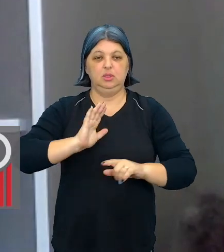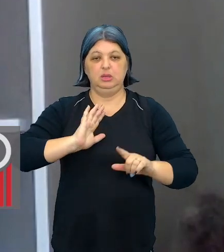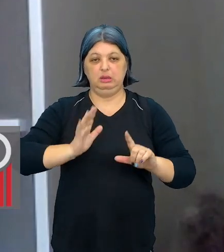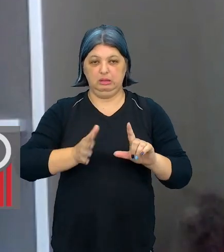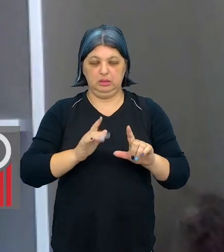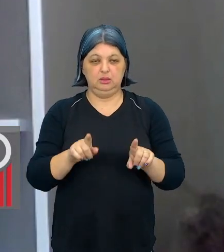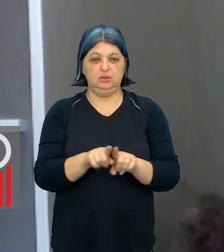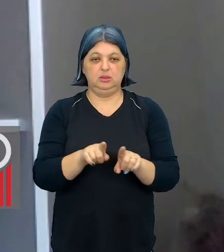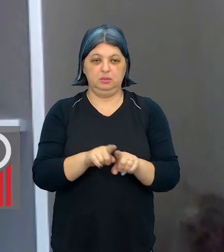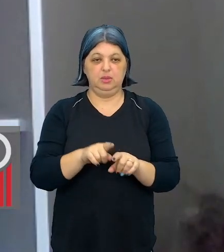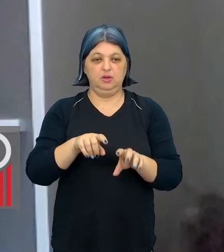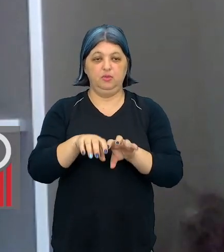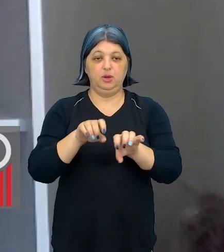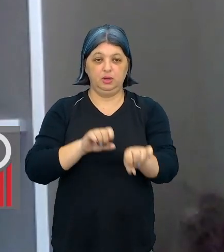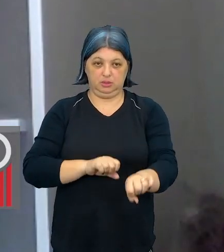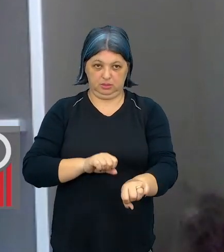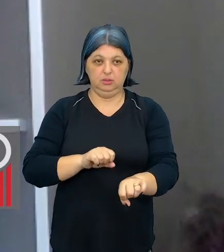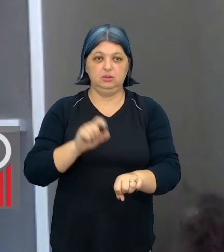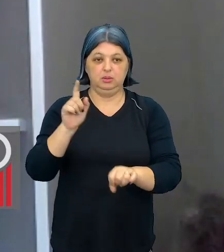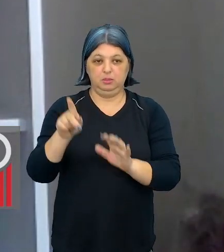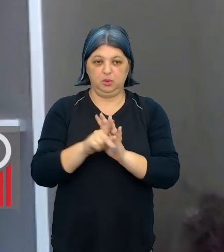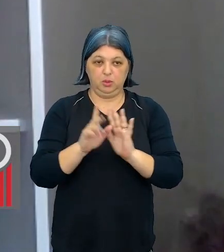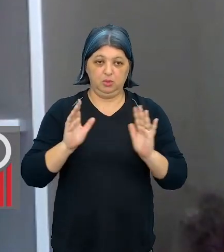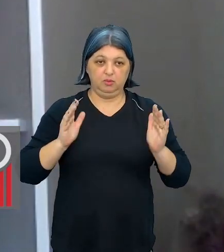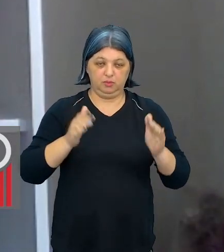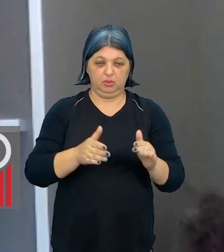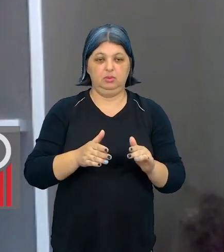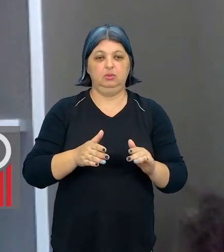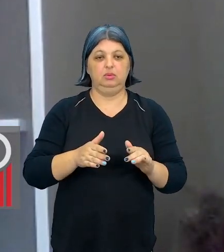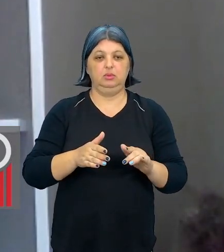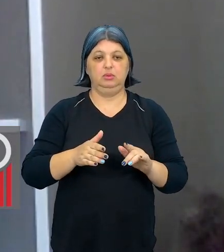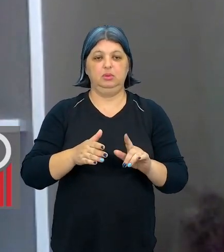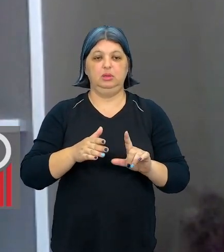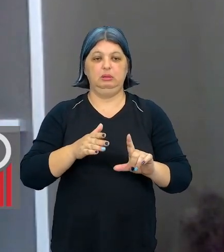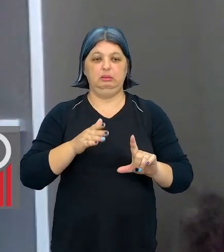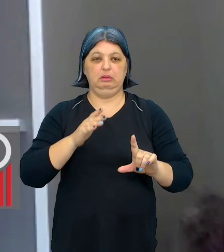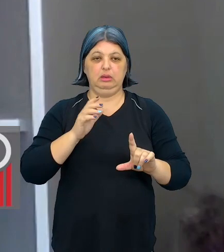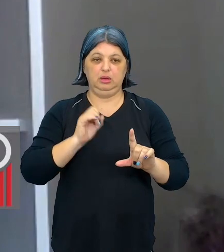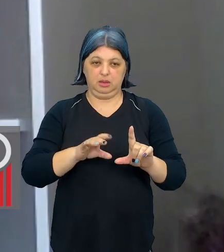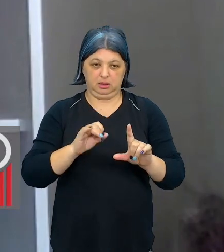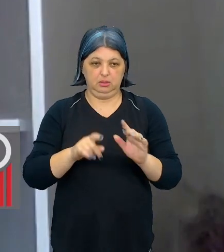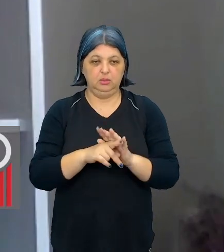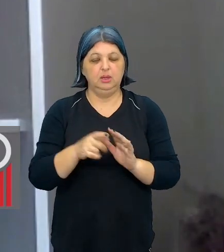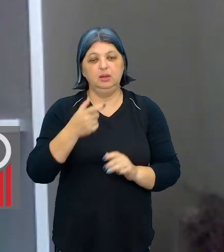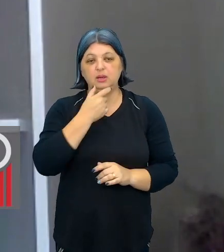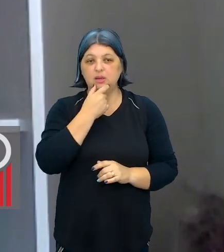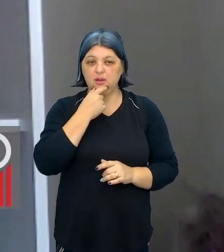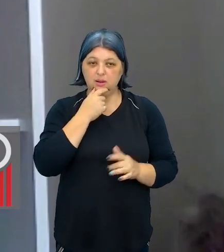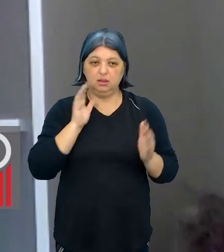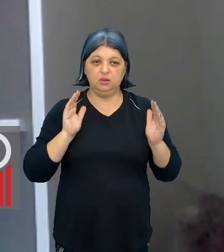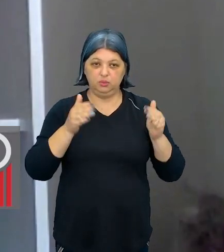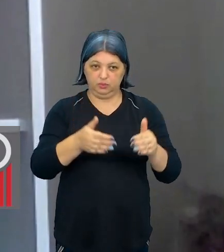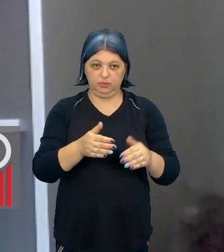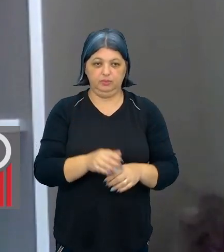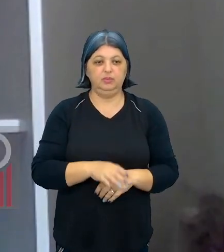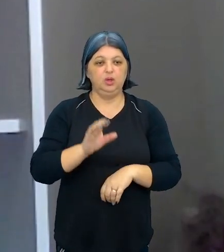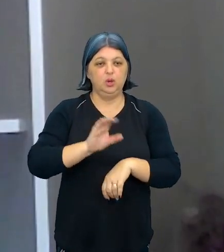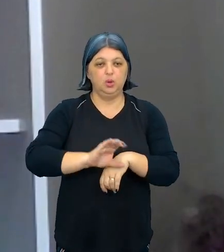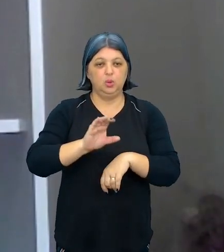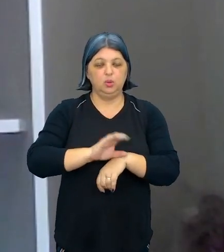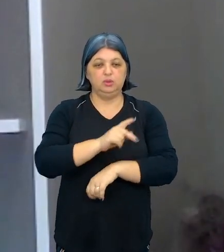minha formação é em letras, com enfoque em inglês. Tenho também o curso